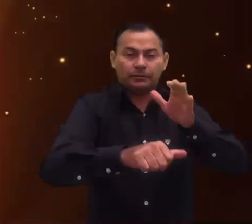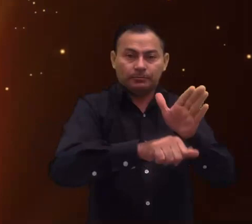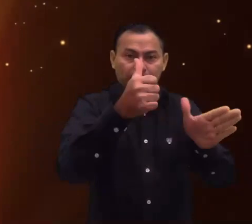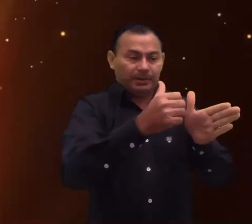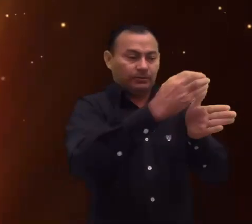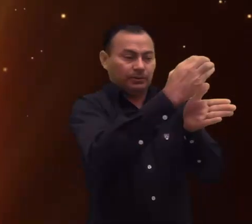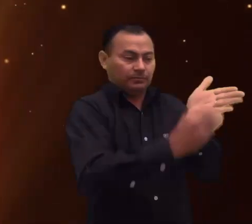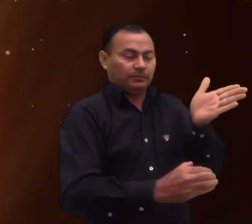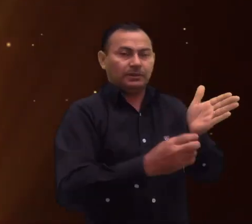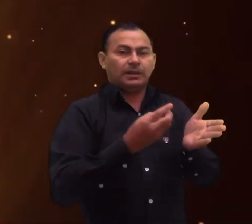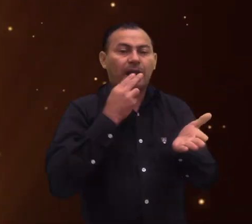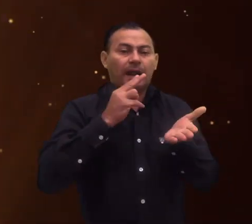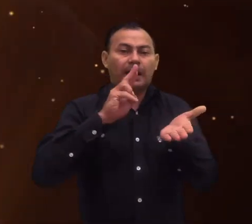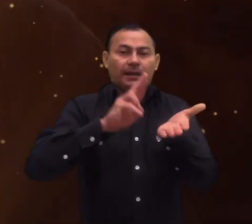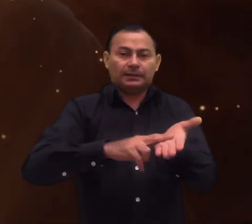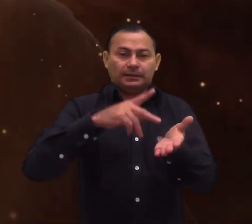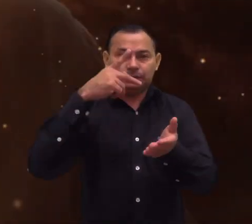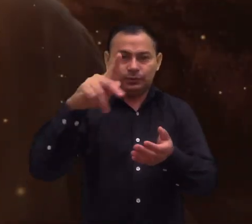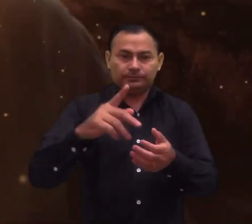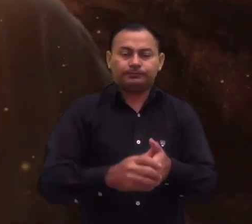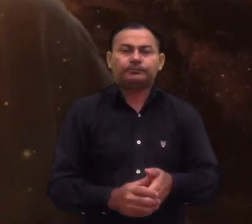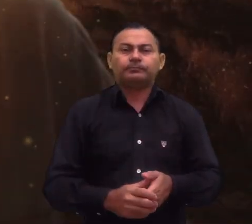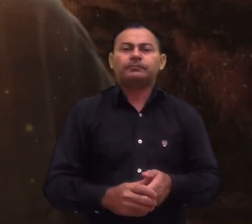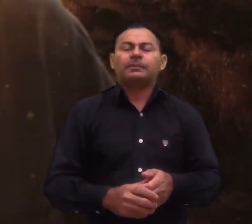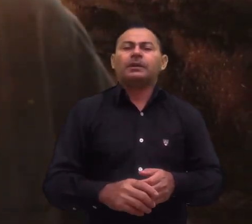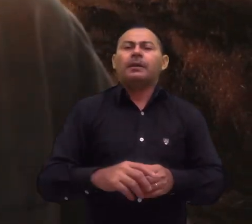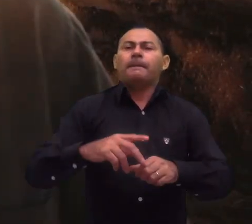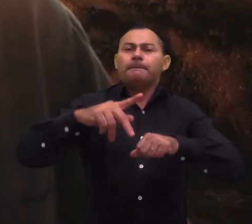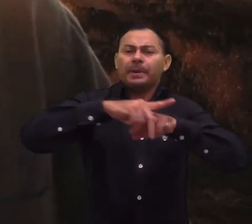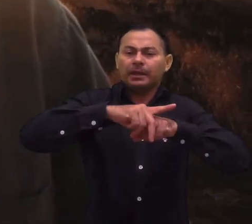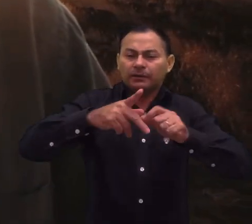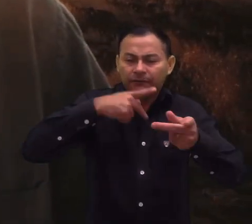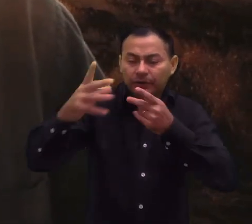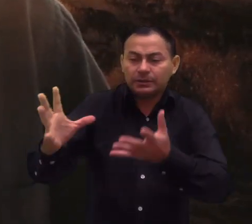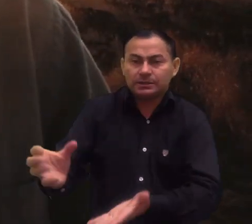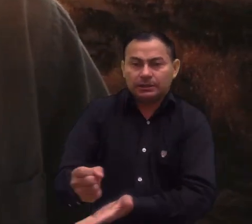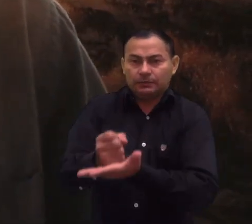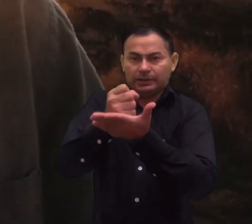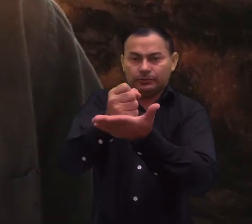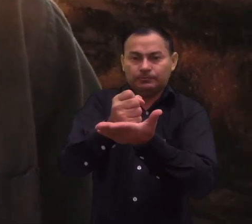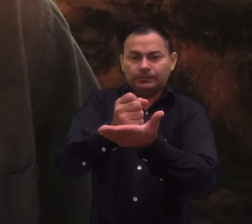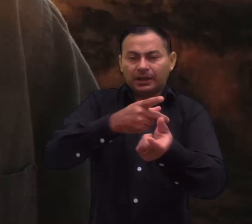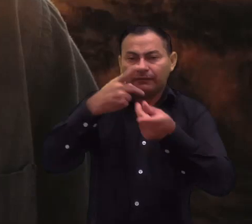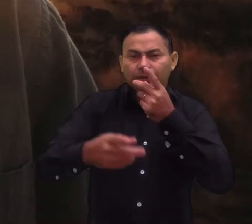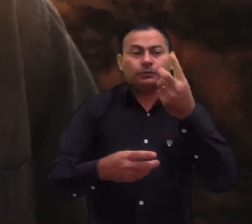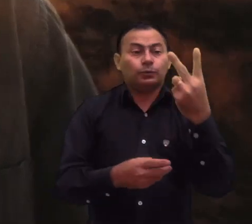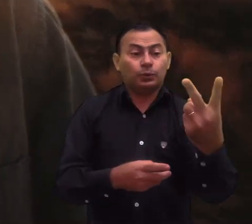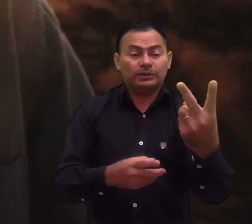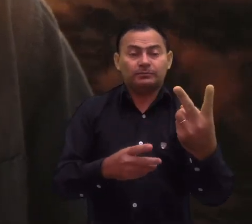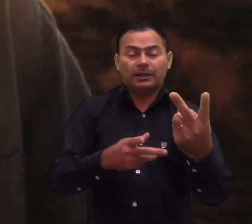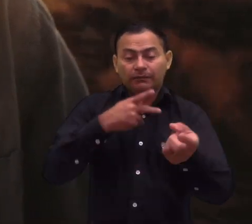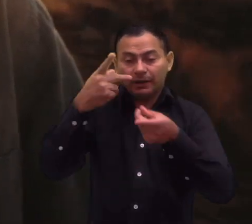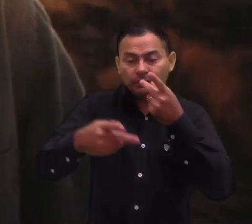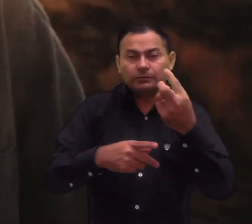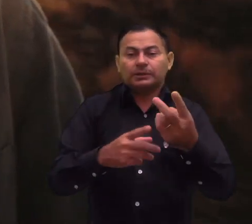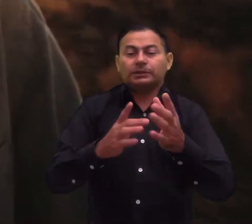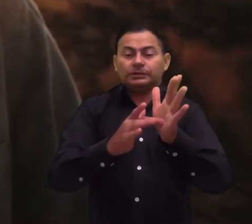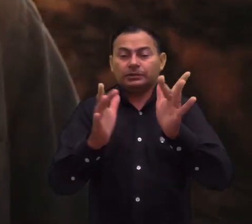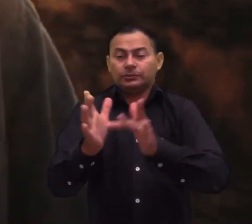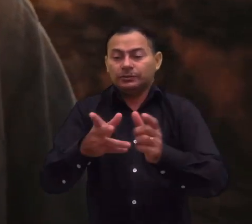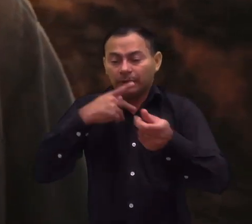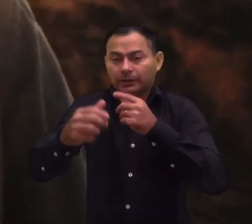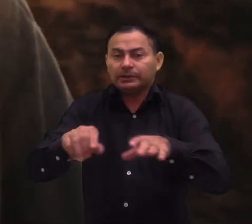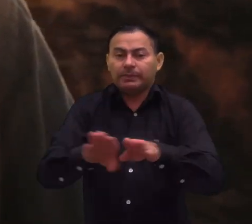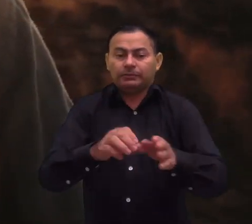explicação que Pedro deu no primeiro capítulo de sua carta. Quando Pedro falou sobre salvação, ele abordou duas questões que